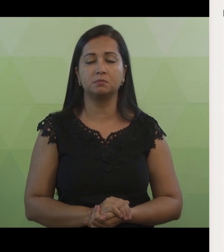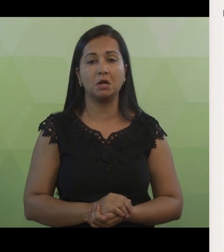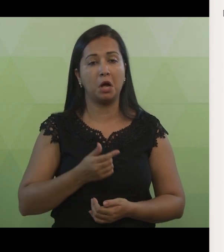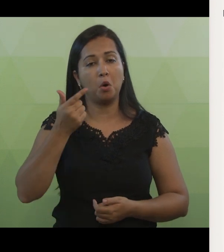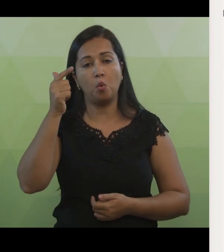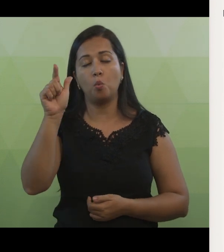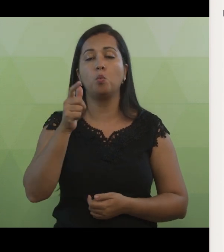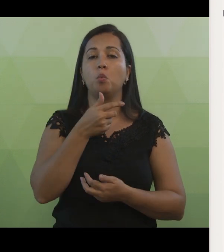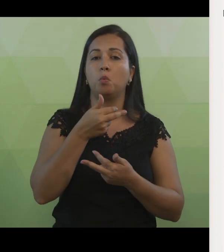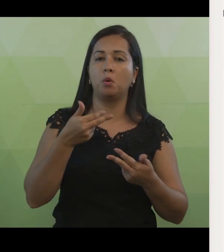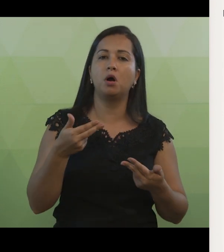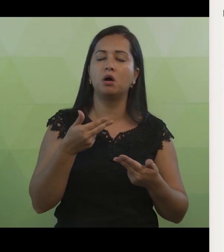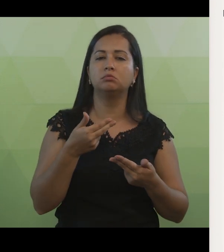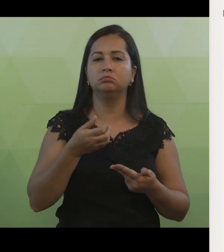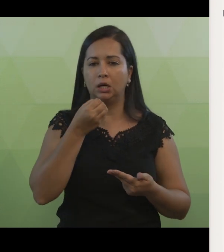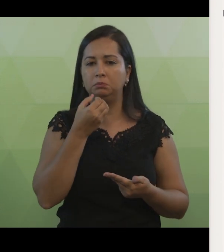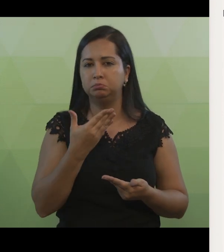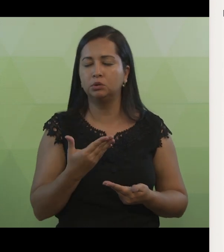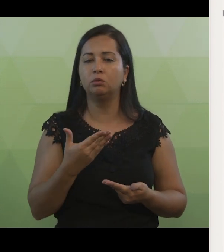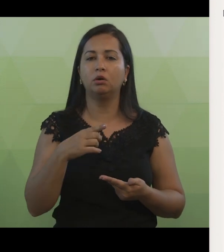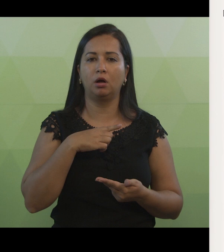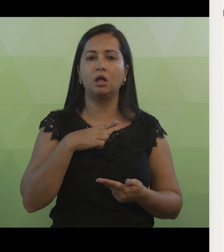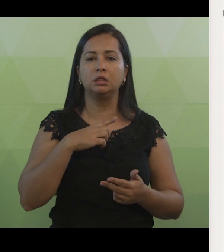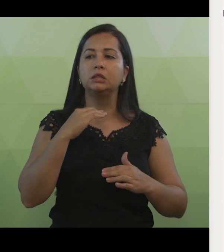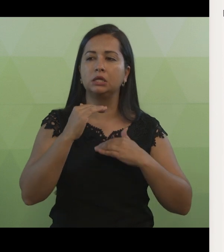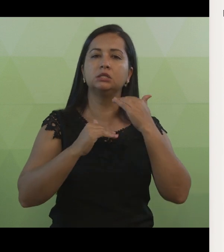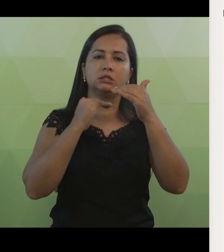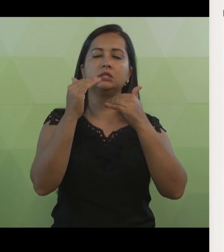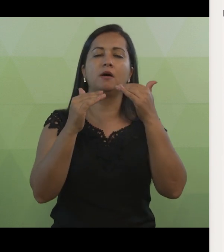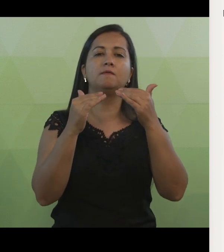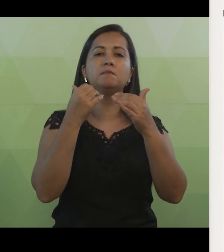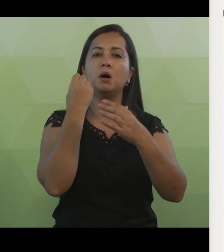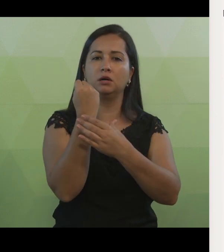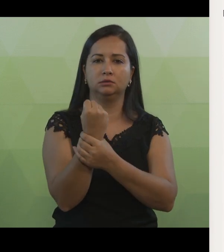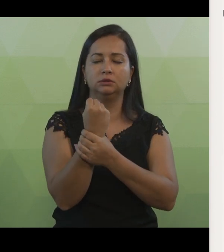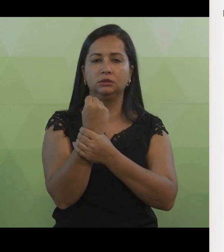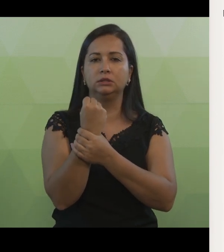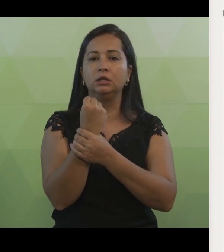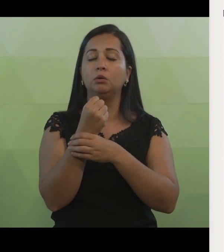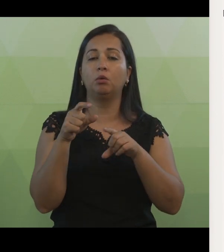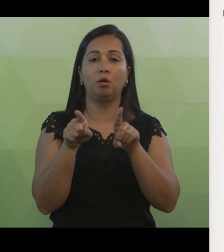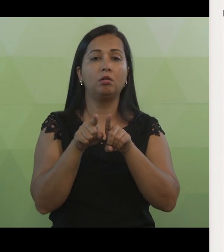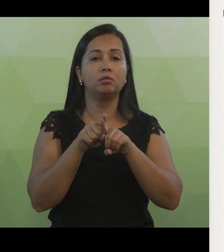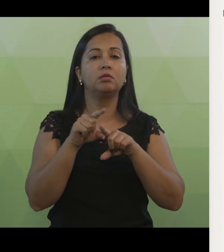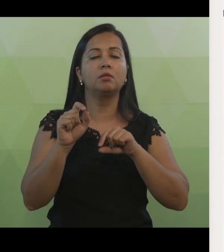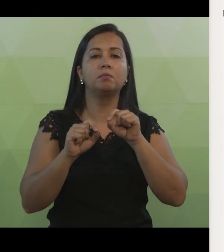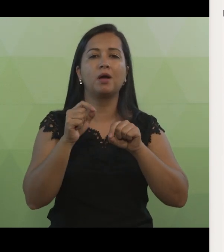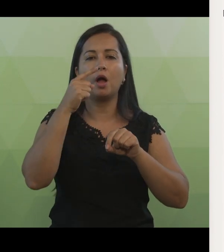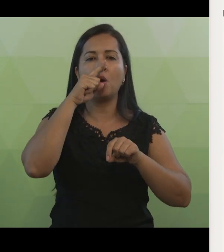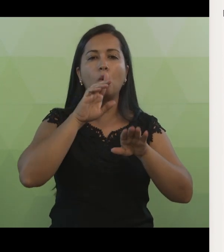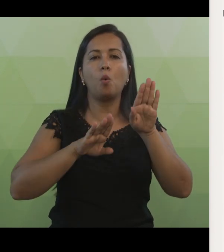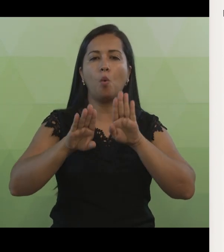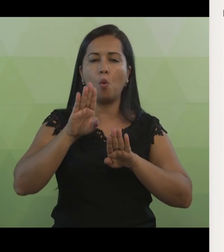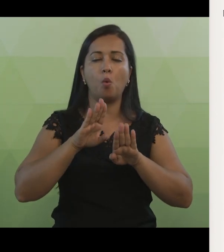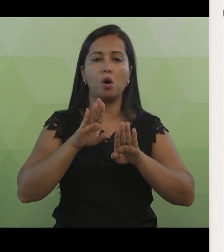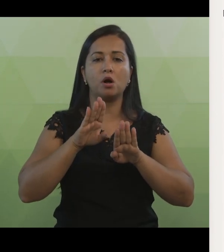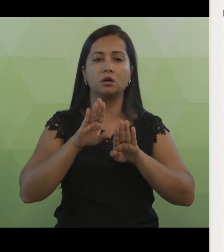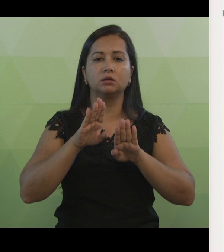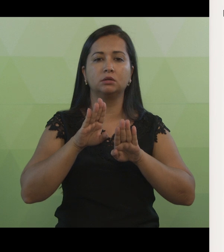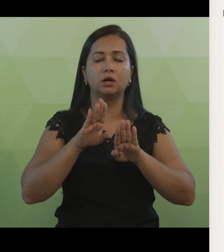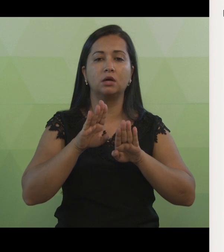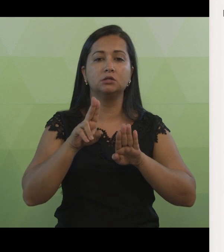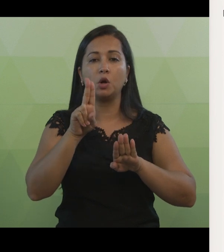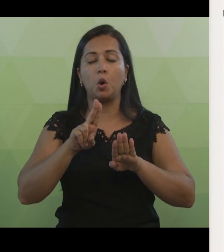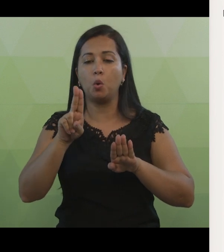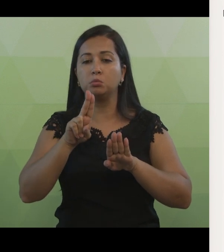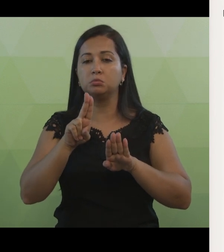Outras boas práticas sugeridas para o desenvolvimento seguro de uma aplicação estão relacionadas aos cuidados quanto ao uso de arrays, também